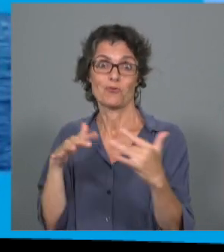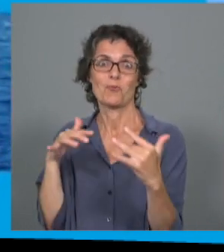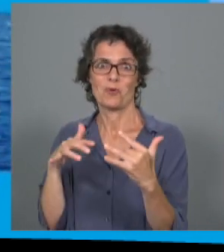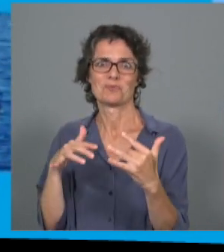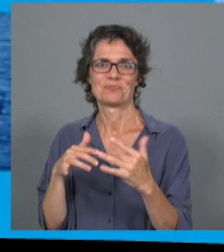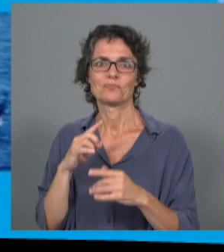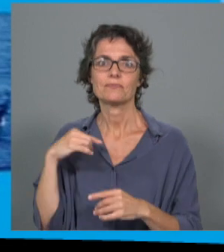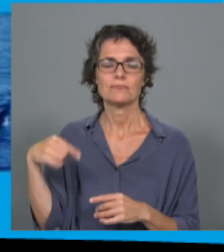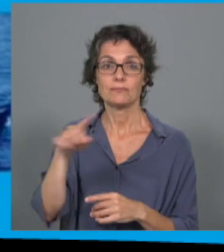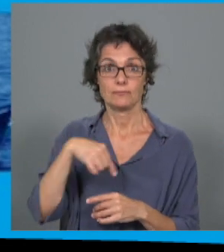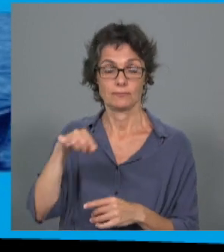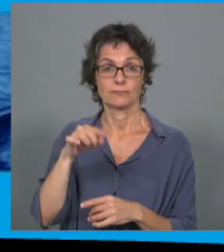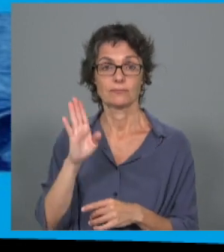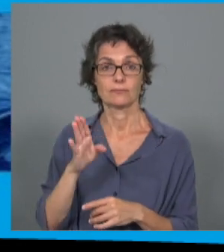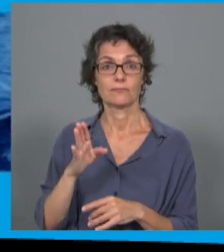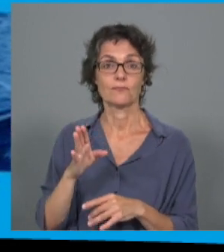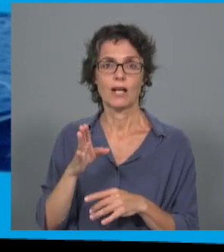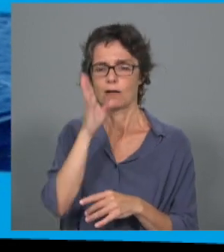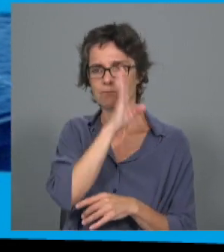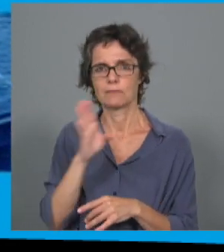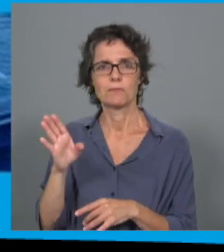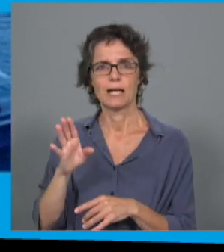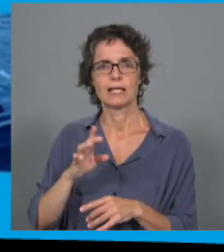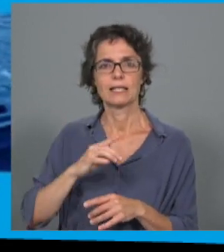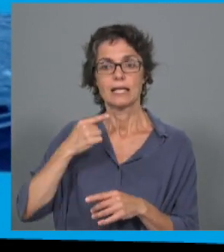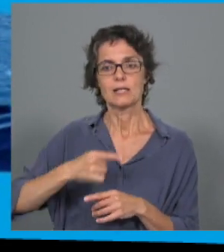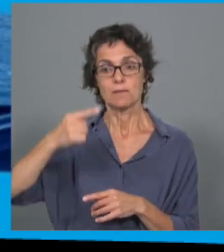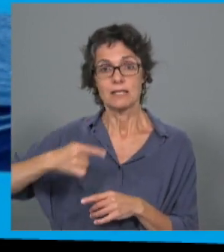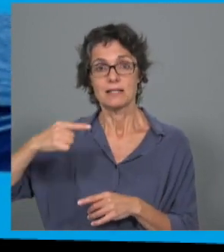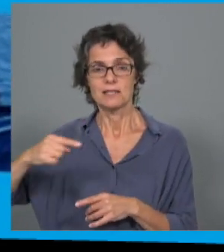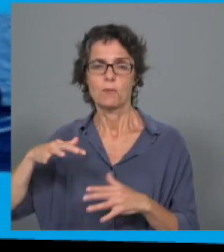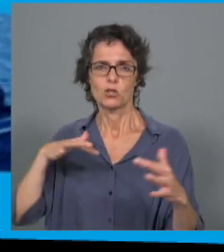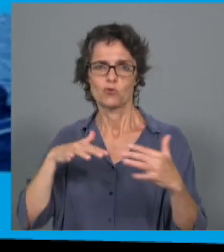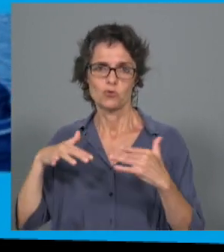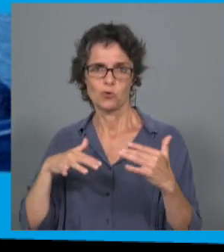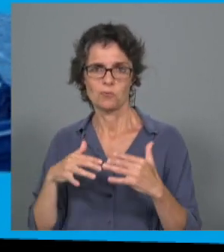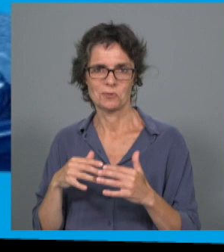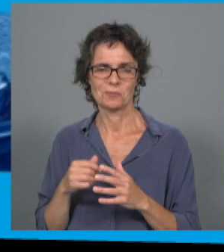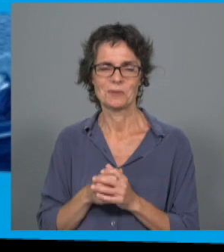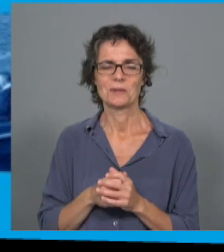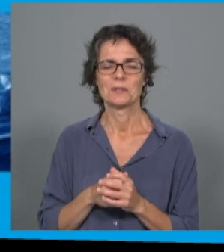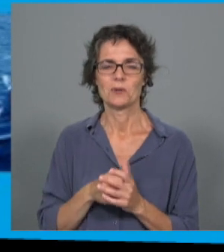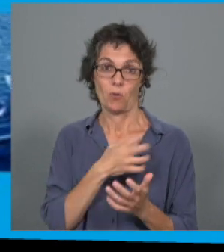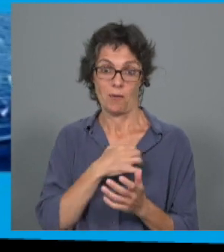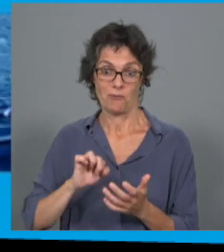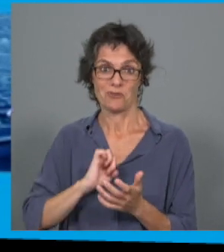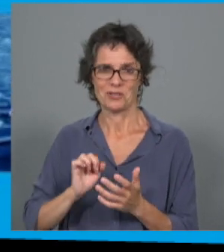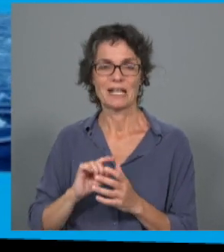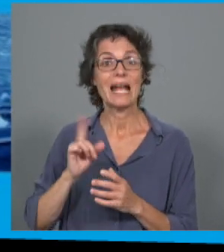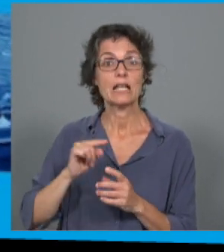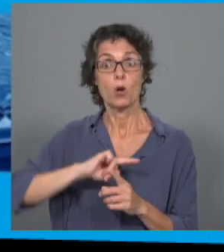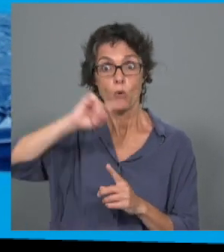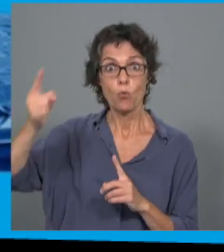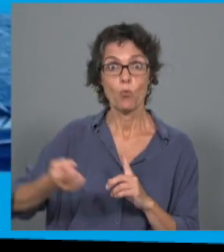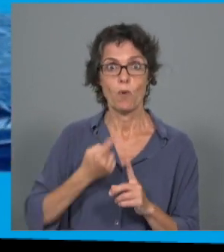nós já por hábitos, semanalmente jogamos futebol entre nós, mas também é organizada